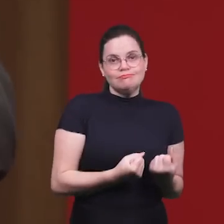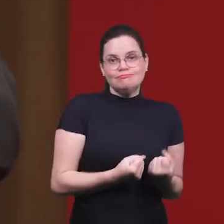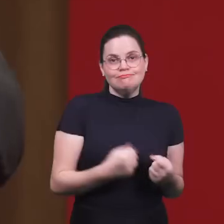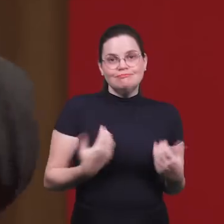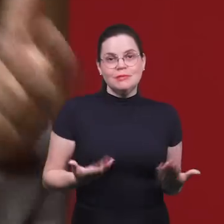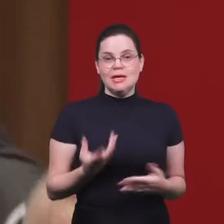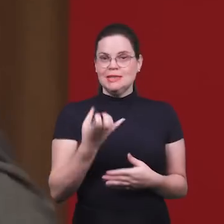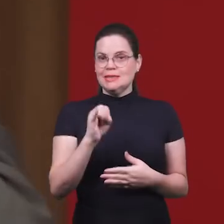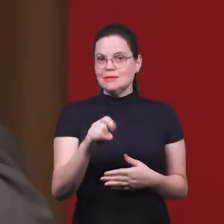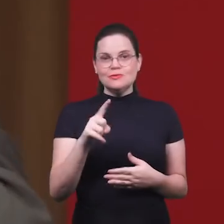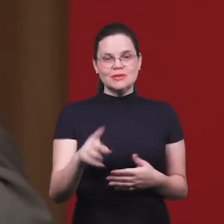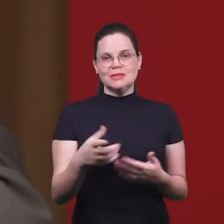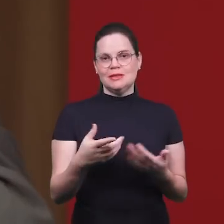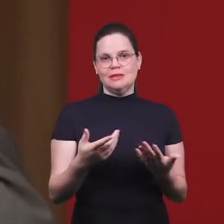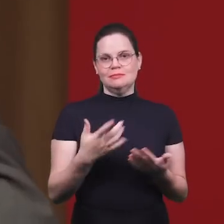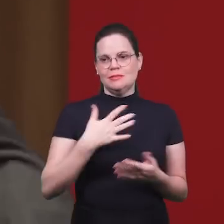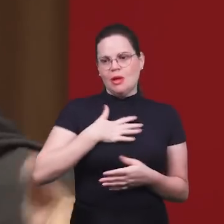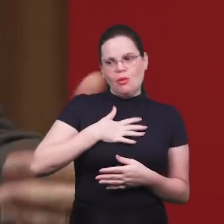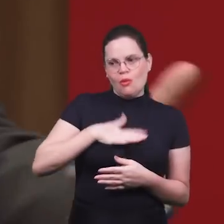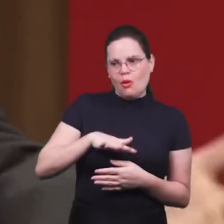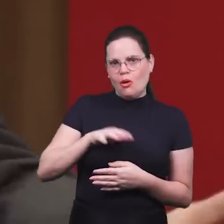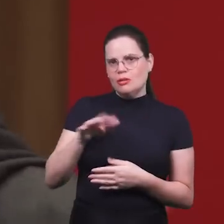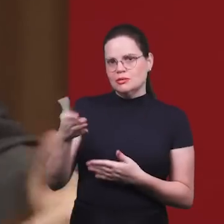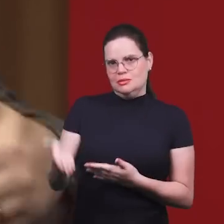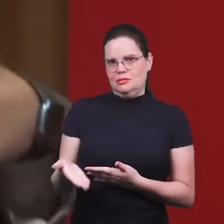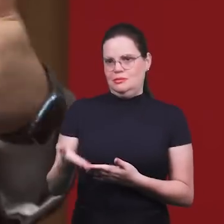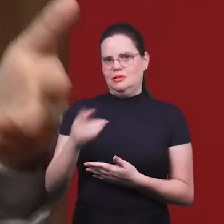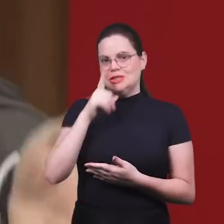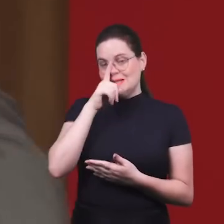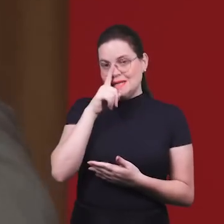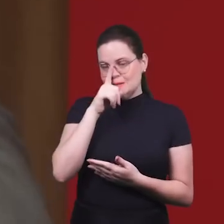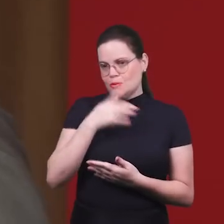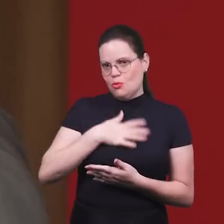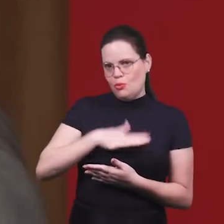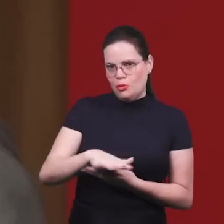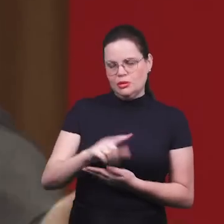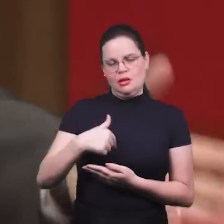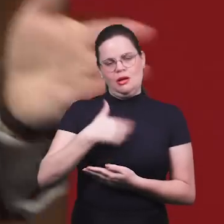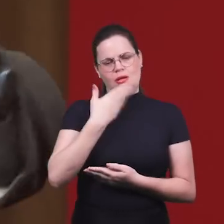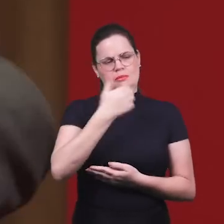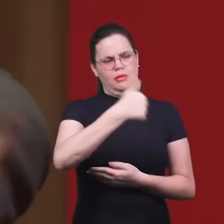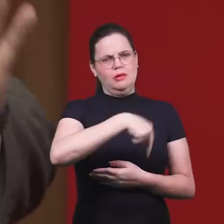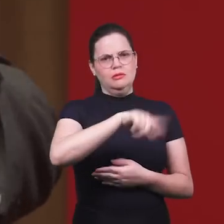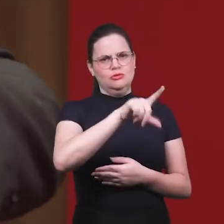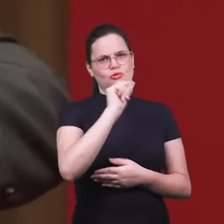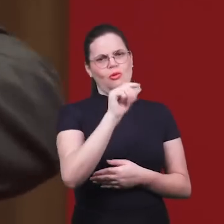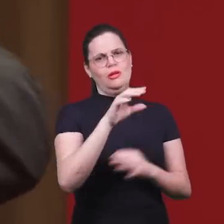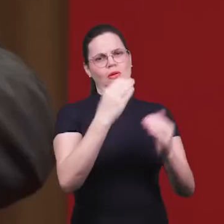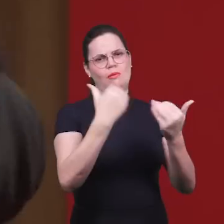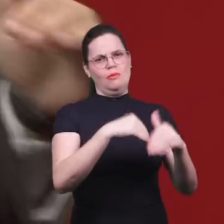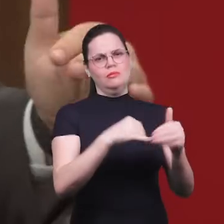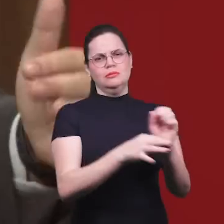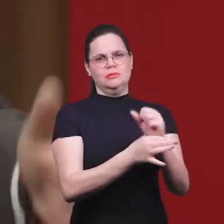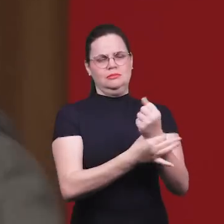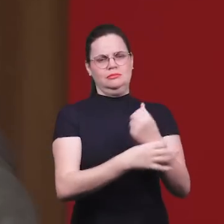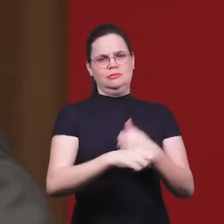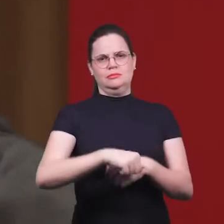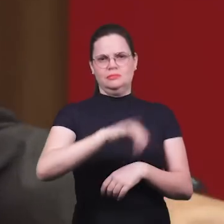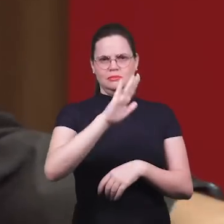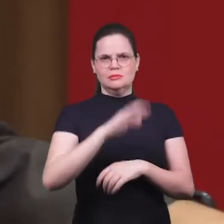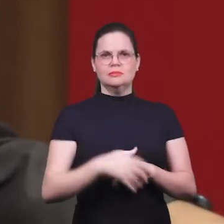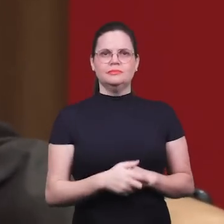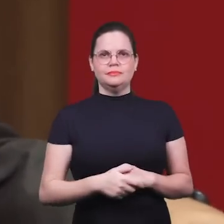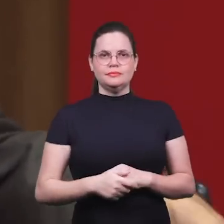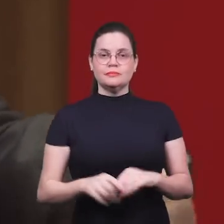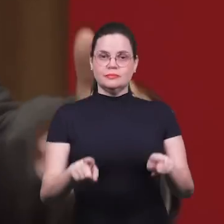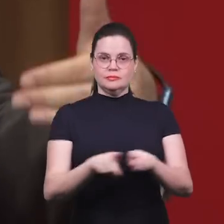aptidão, sem dúvida você deve buscar ali uma opção mais segura, mais estável. E existem até algumas profissões que têm a super estabilidade. A gente